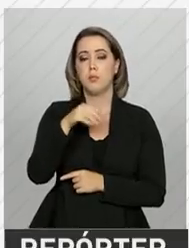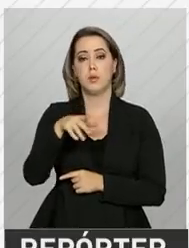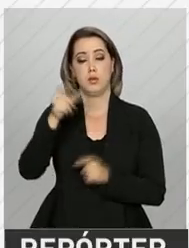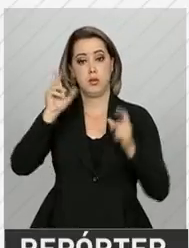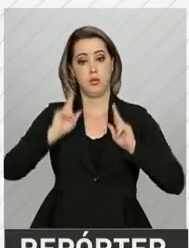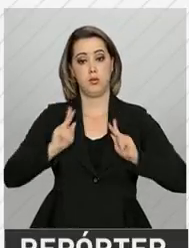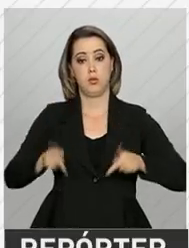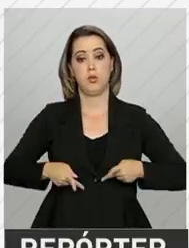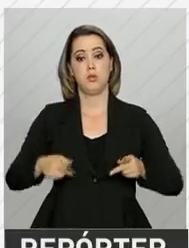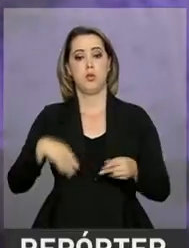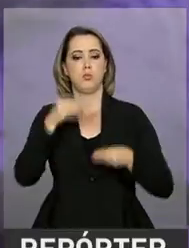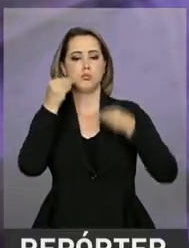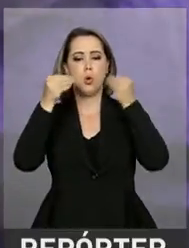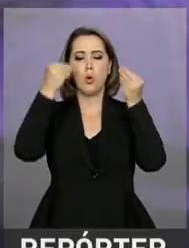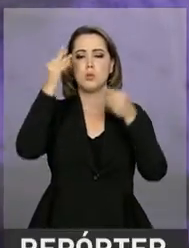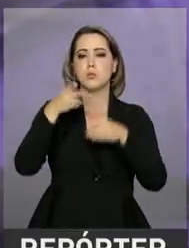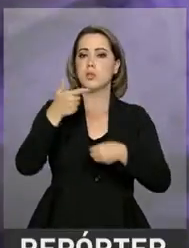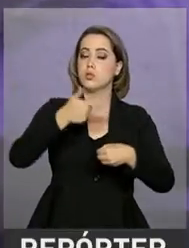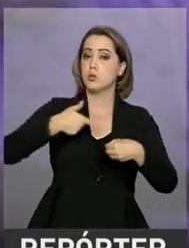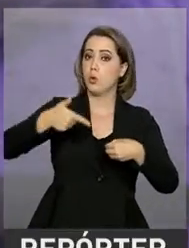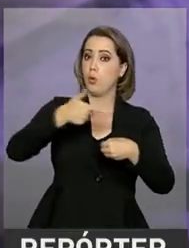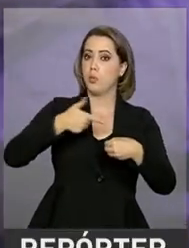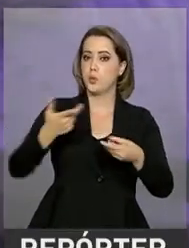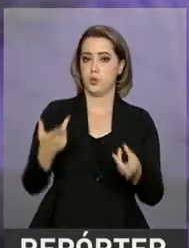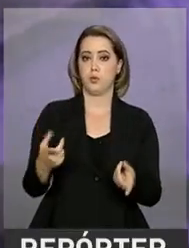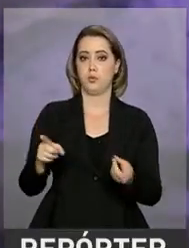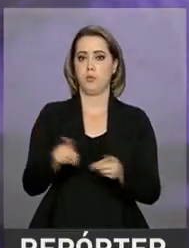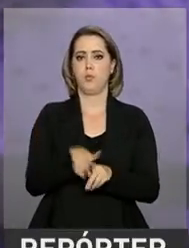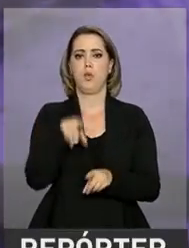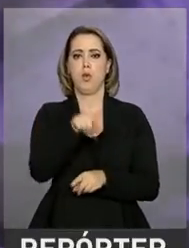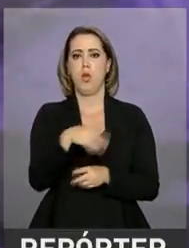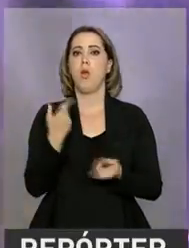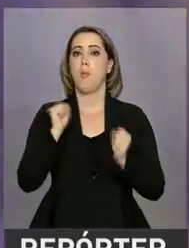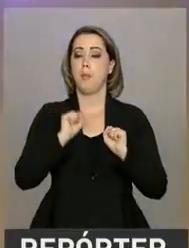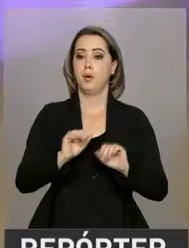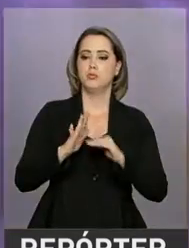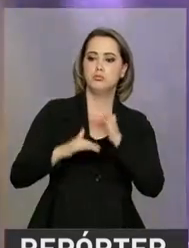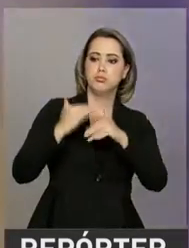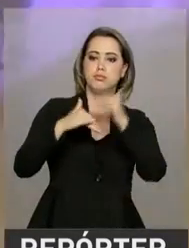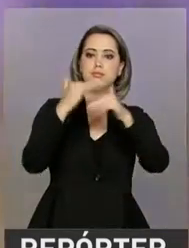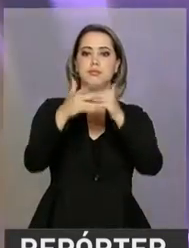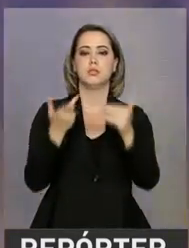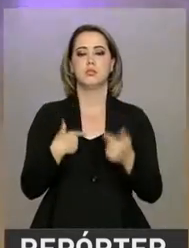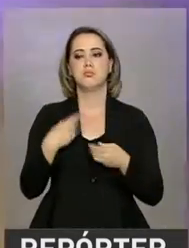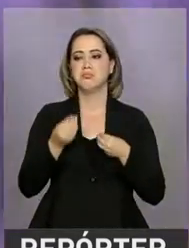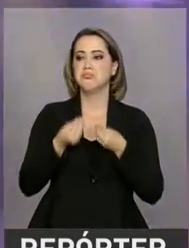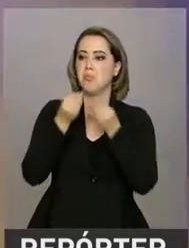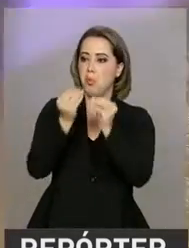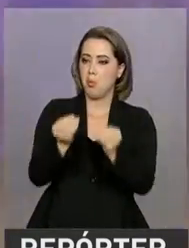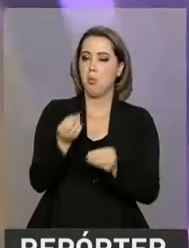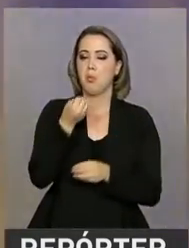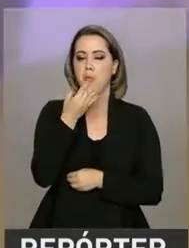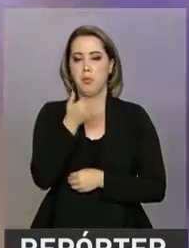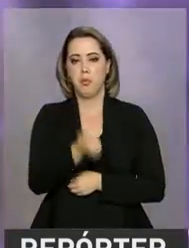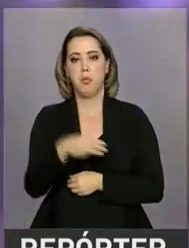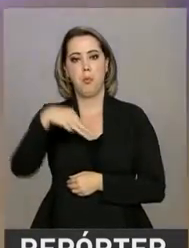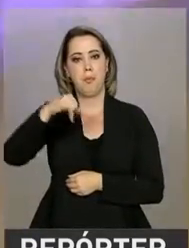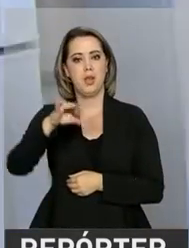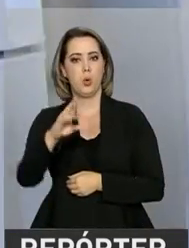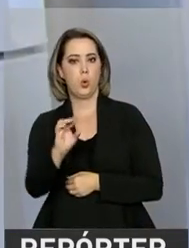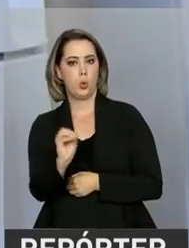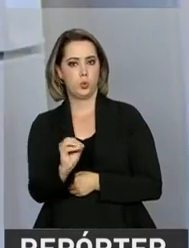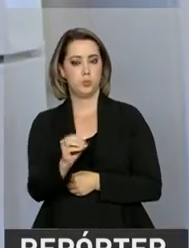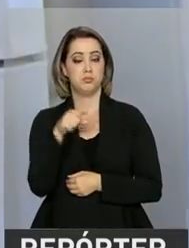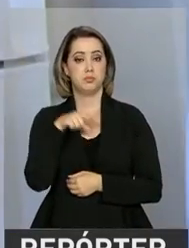cosméticos e combustíveis. E como se tudo isso ainda não fosse o suficiente para darmos o justo crédito a esses